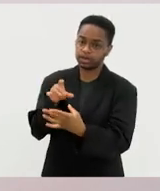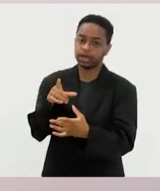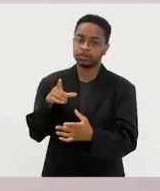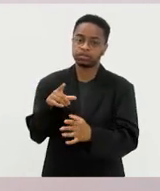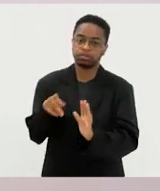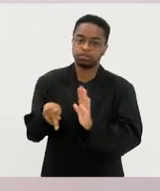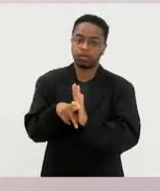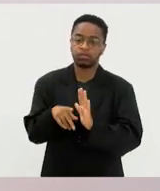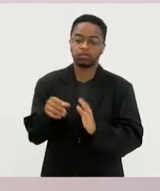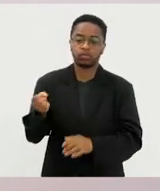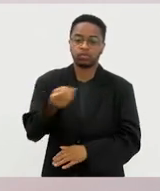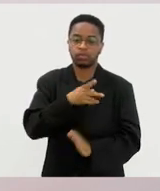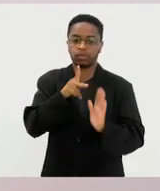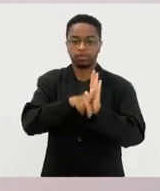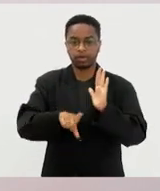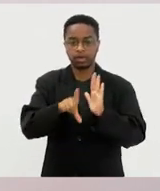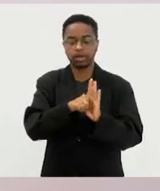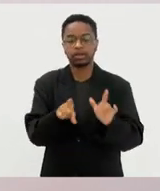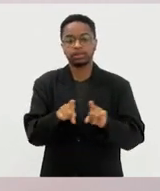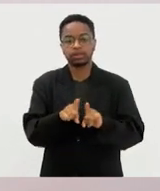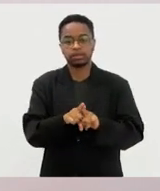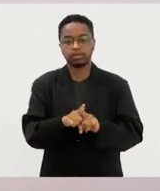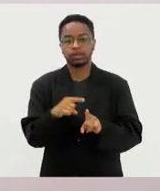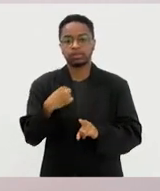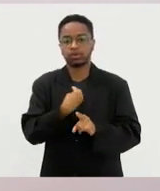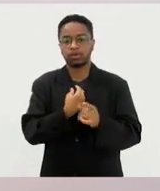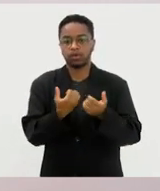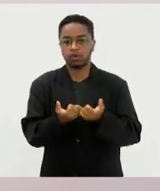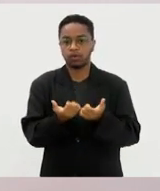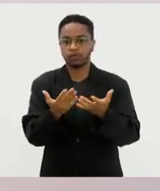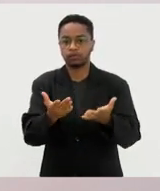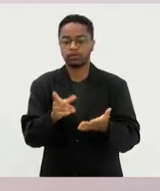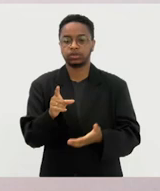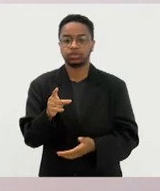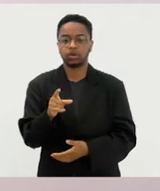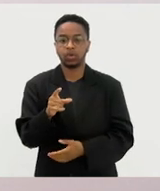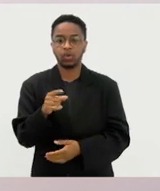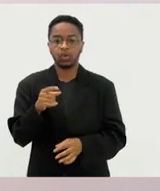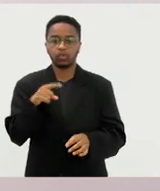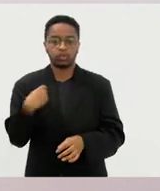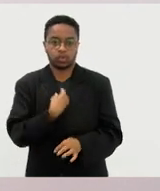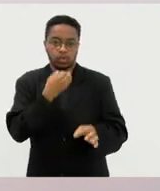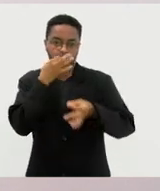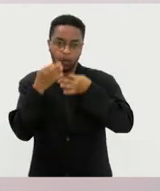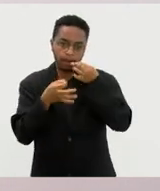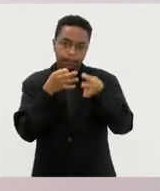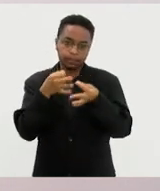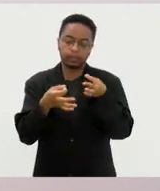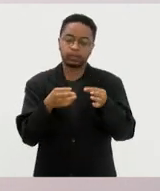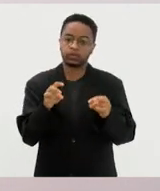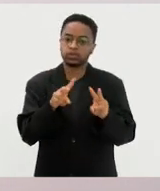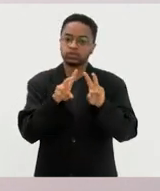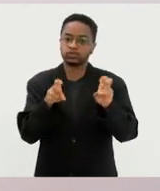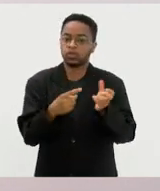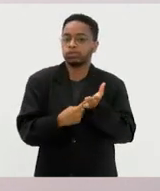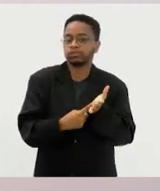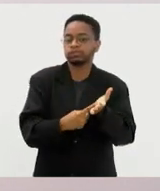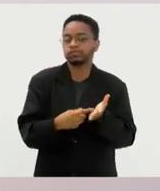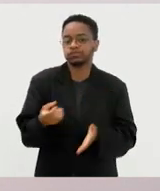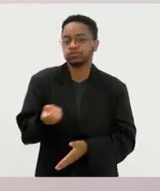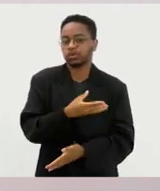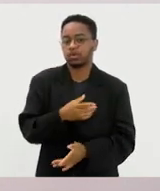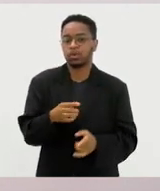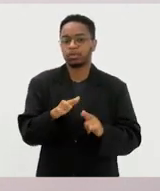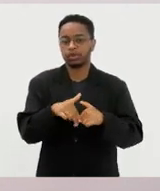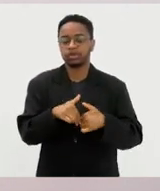lei. Estamos oferecendo para eles as nossas considerações em termos da repactuação do regime que vai acontecer